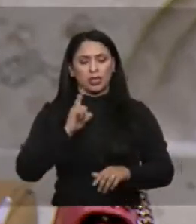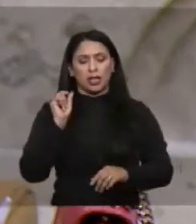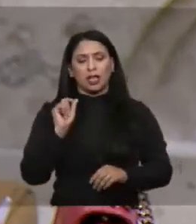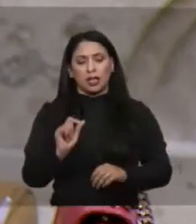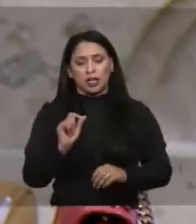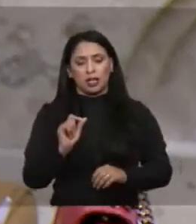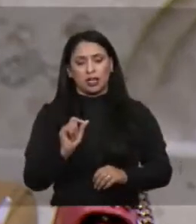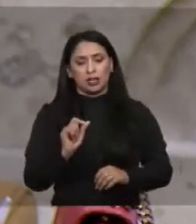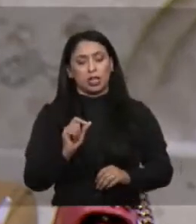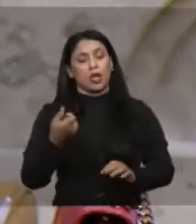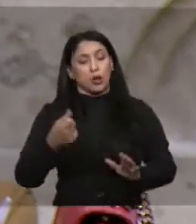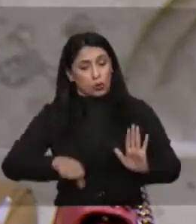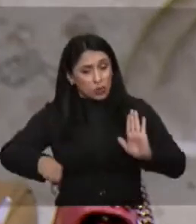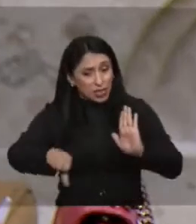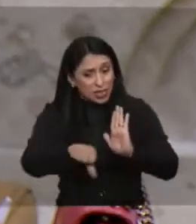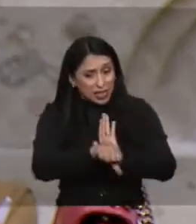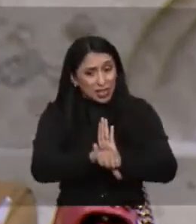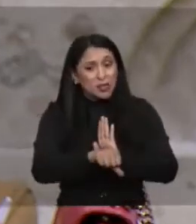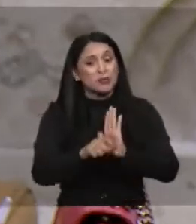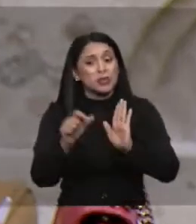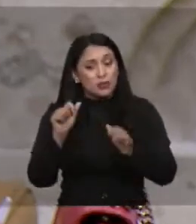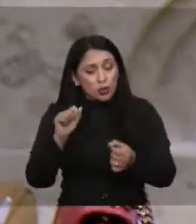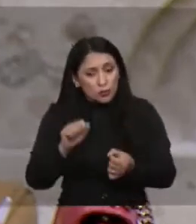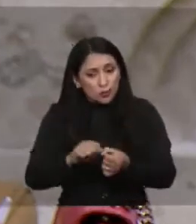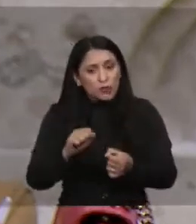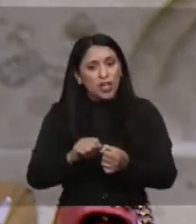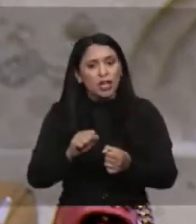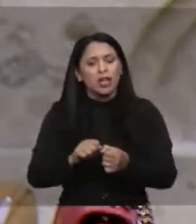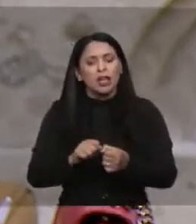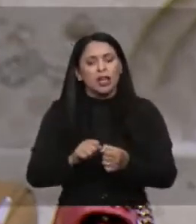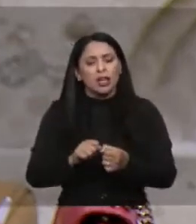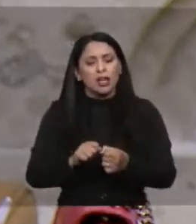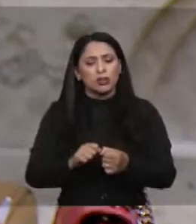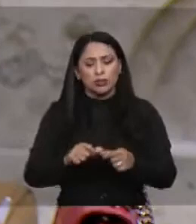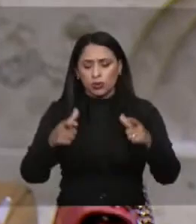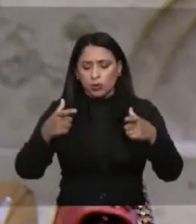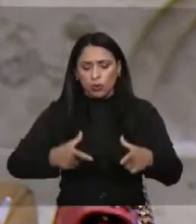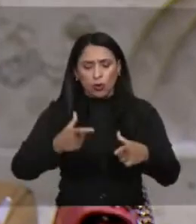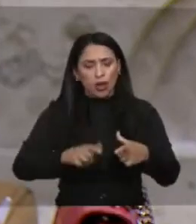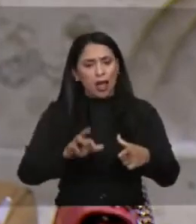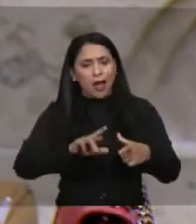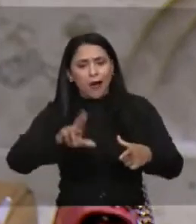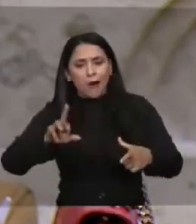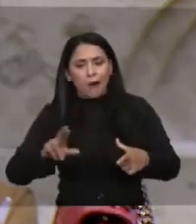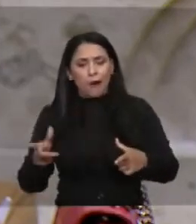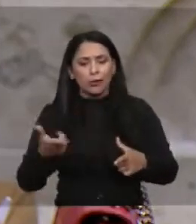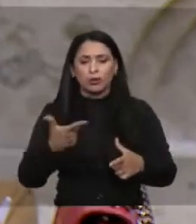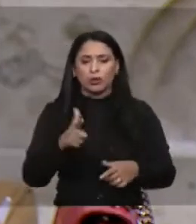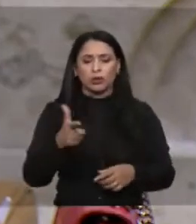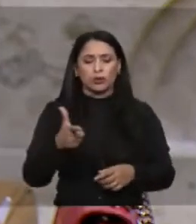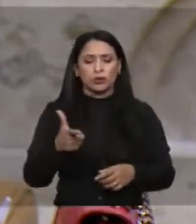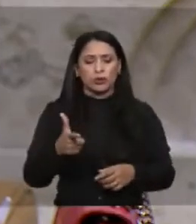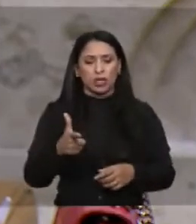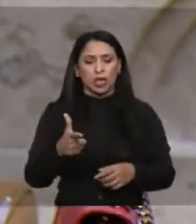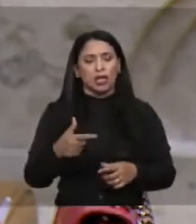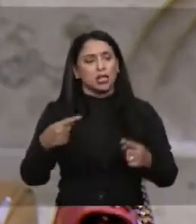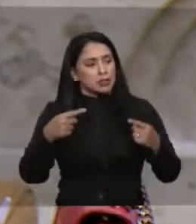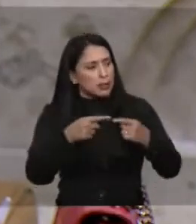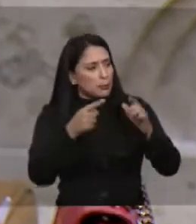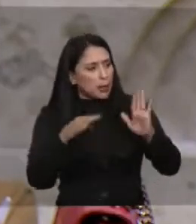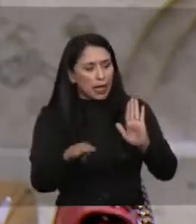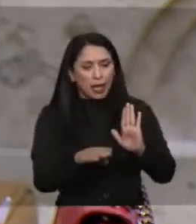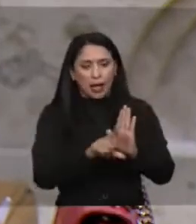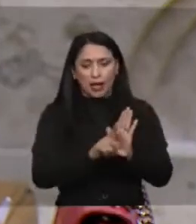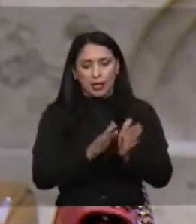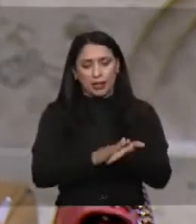atos delituosos foram praticados fora do recinto e não guardam pertinência com a atividade